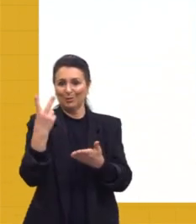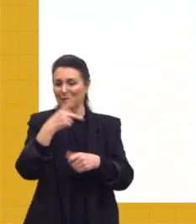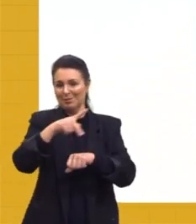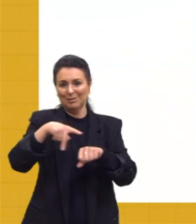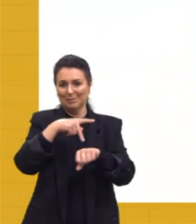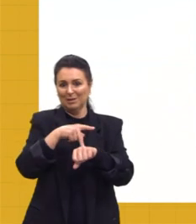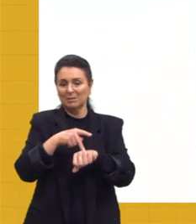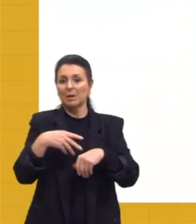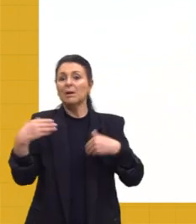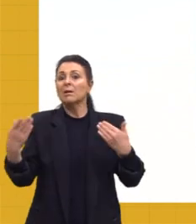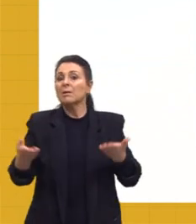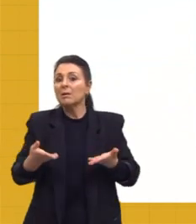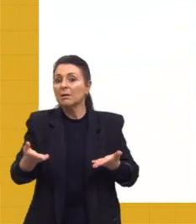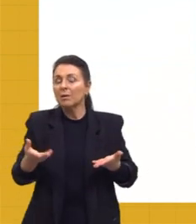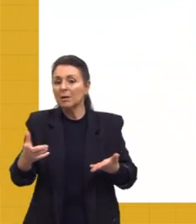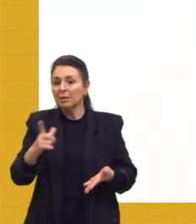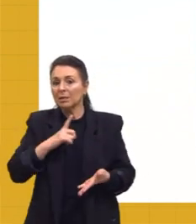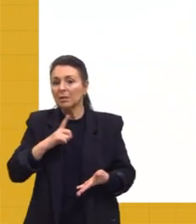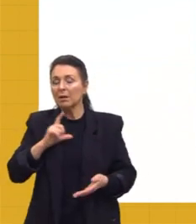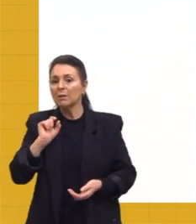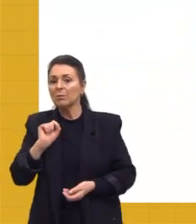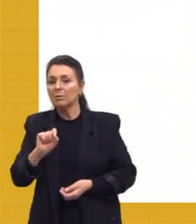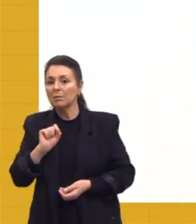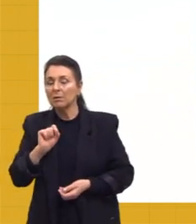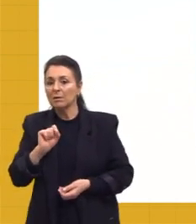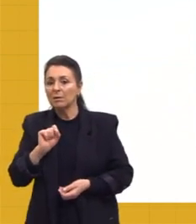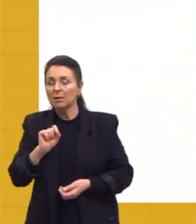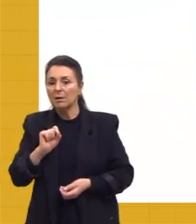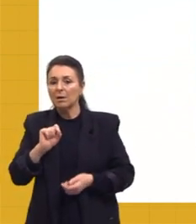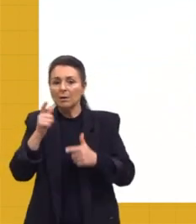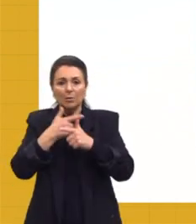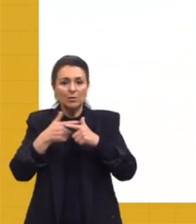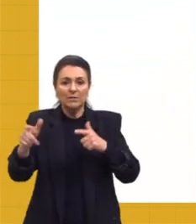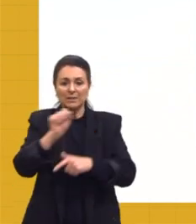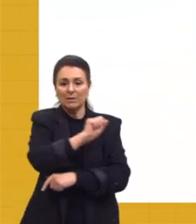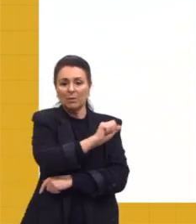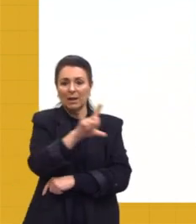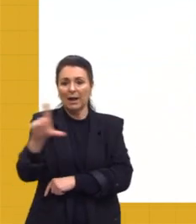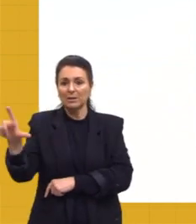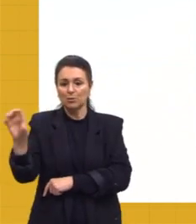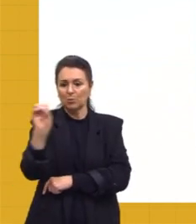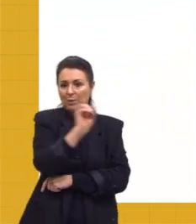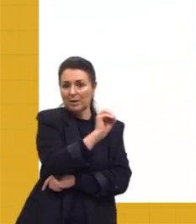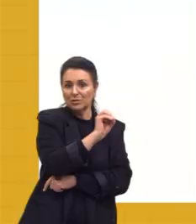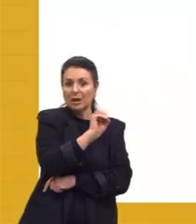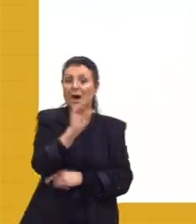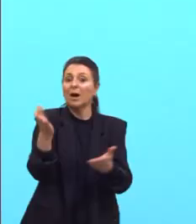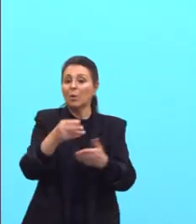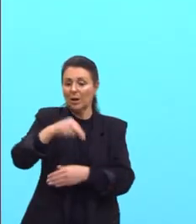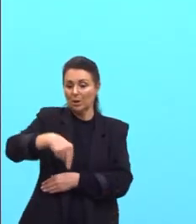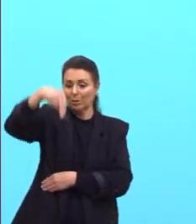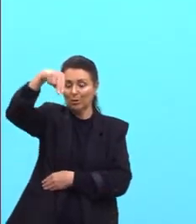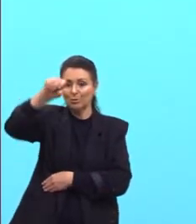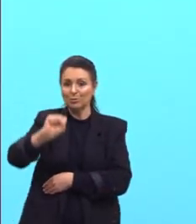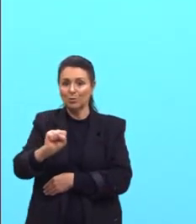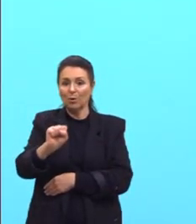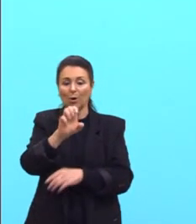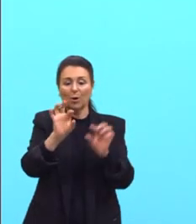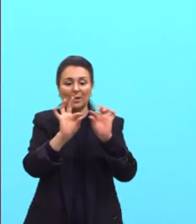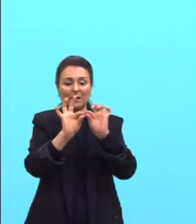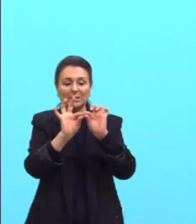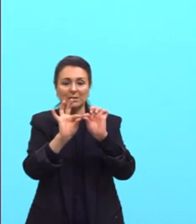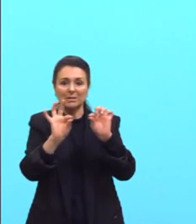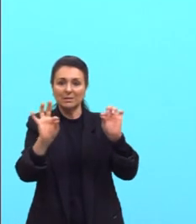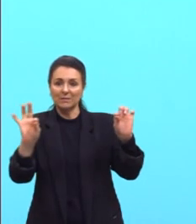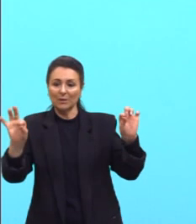e agora como eu falei pra vocês nos vamos ter não mais e leste-oeste massinha divisão norte-sul e eu trago a linha né divisão